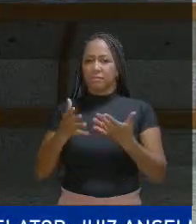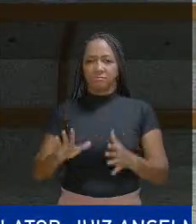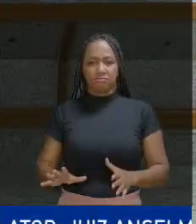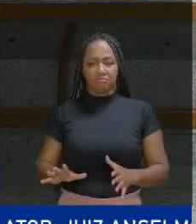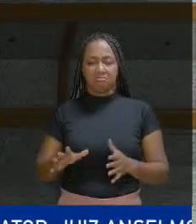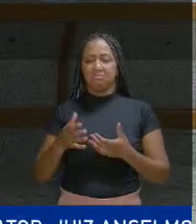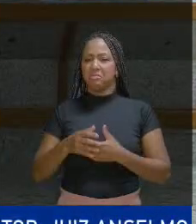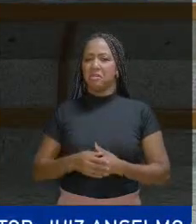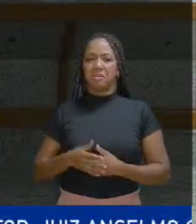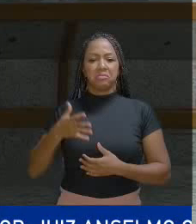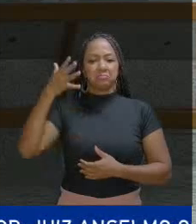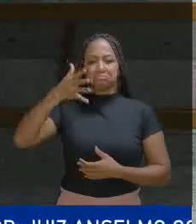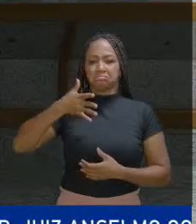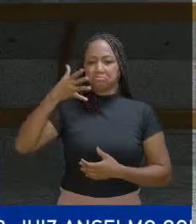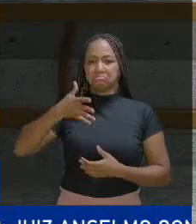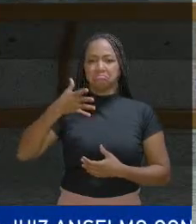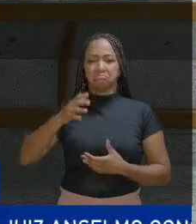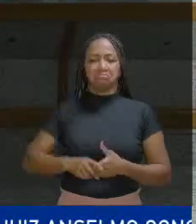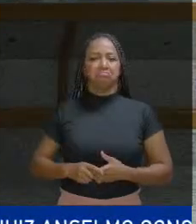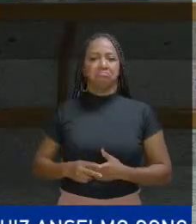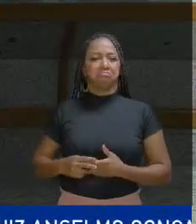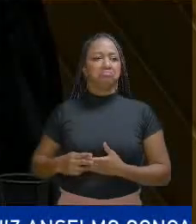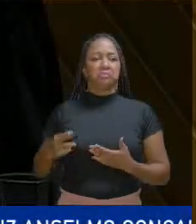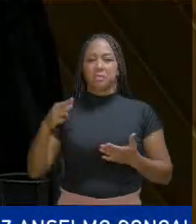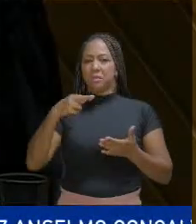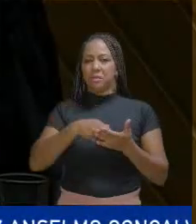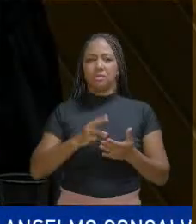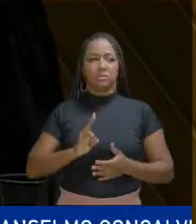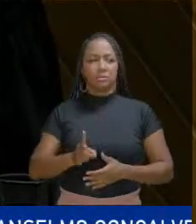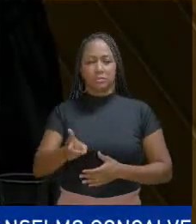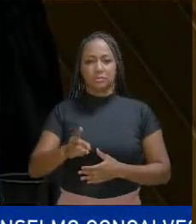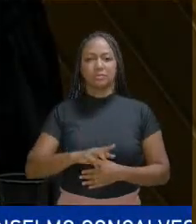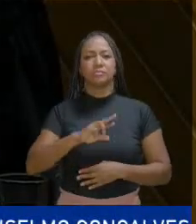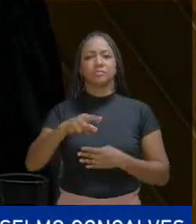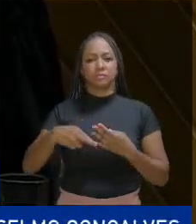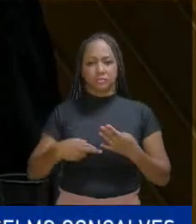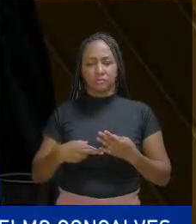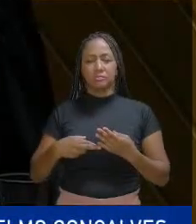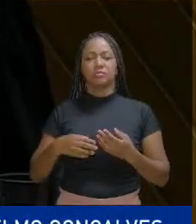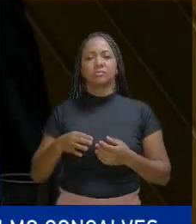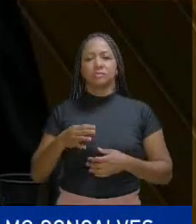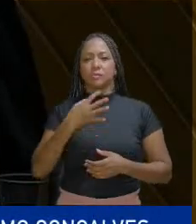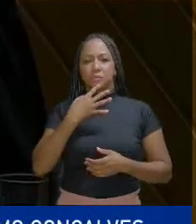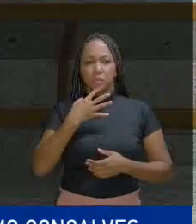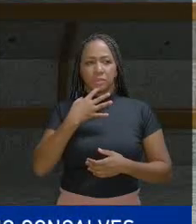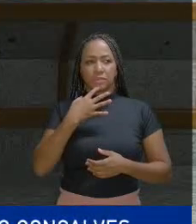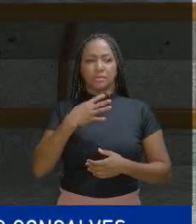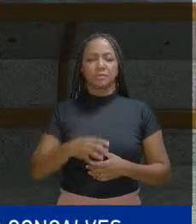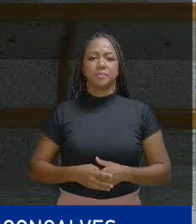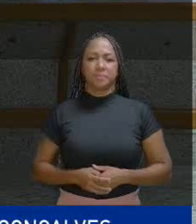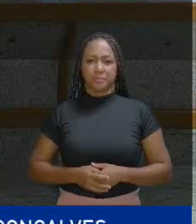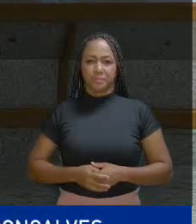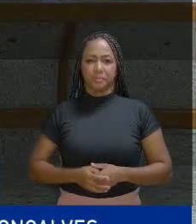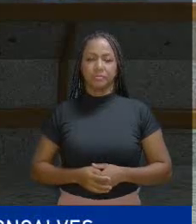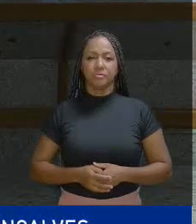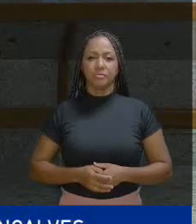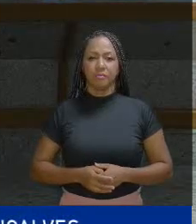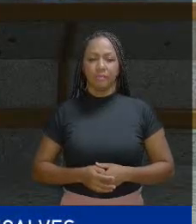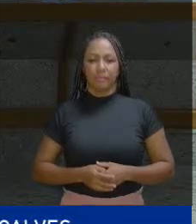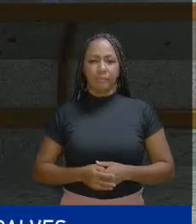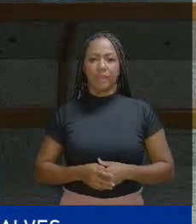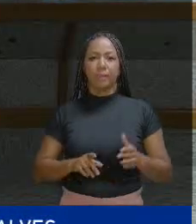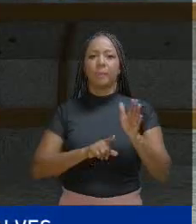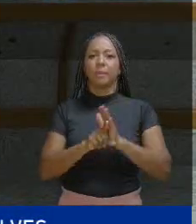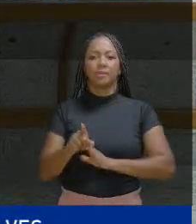sustentações orais. O relator pode prosseguir. O recurso adequado e tempestivo dele Gonçalves.